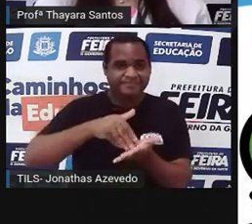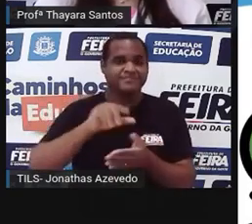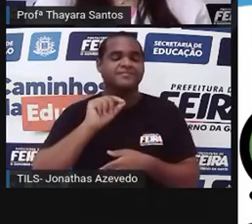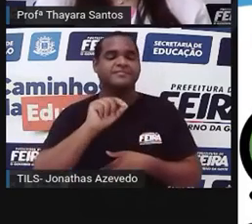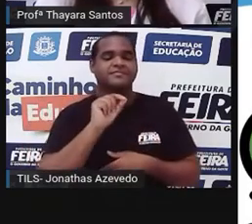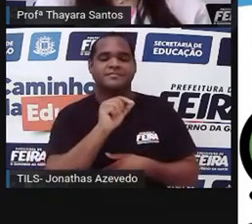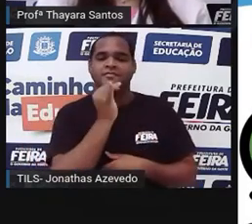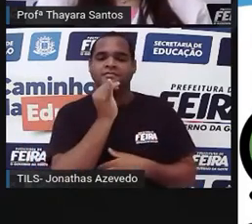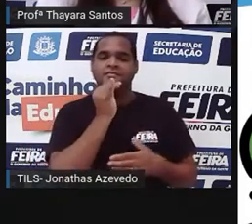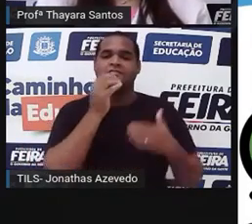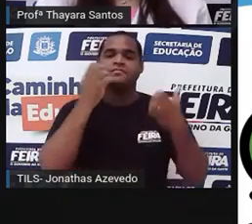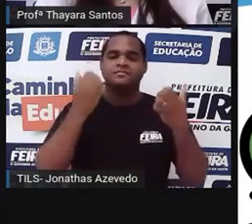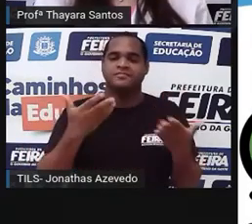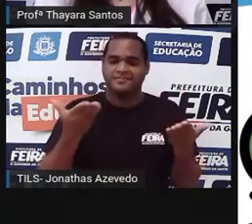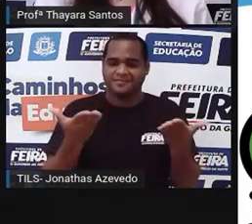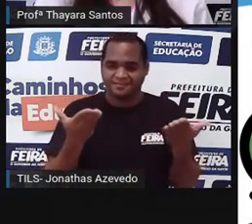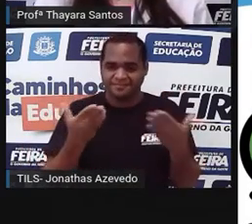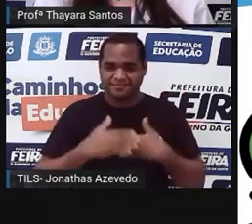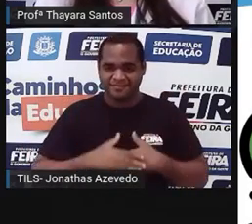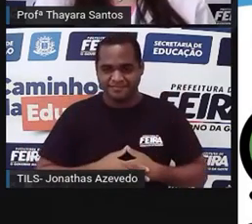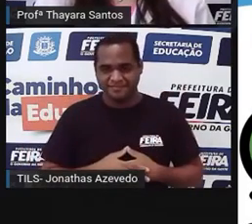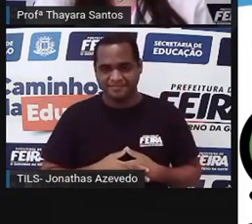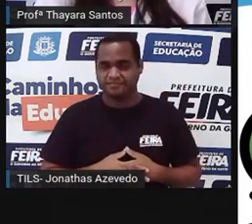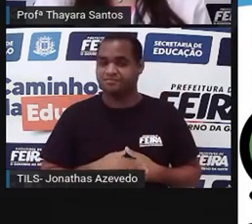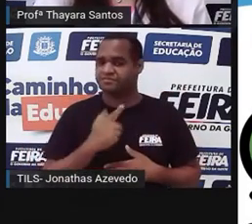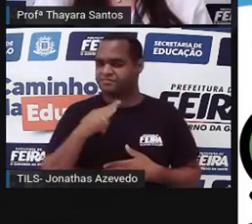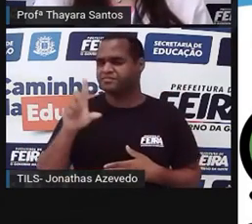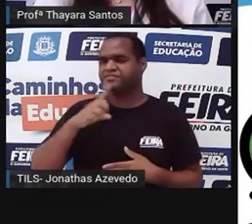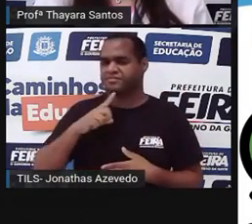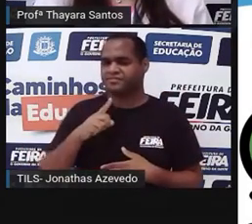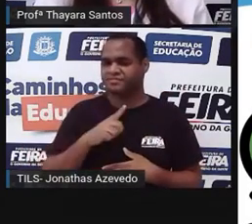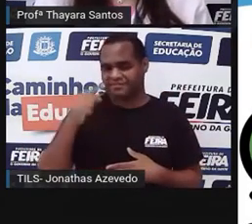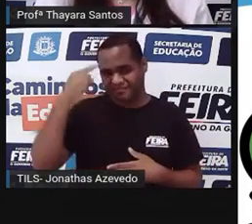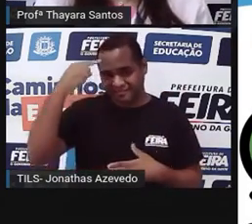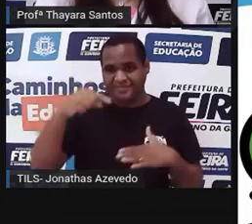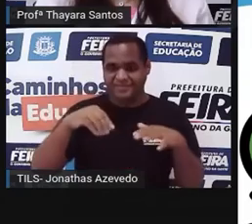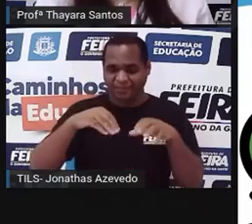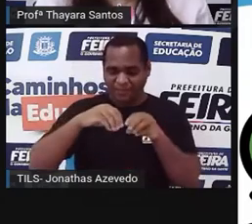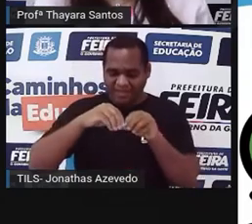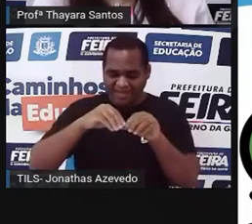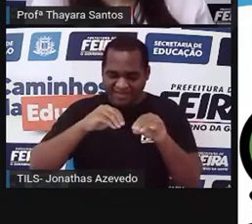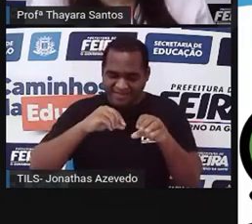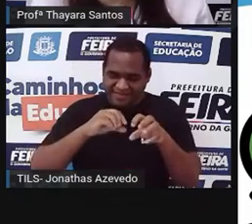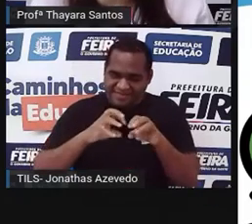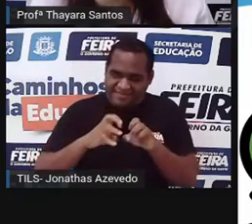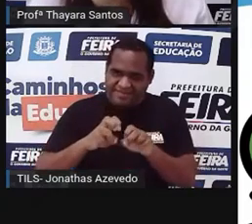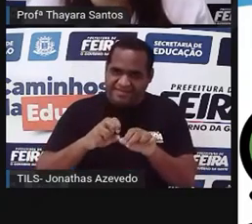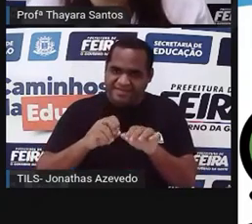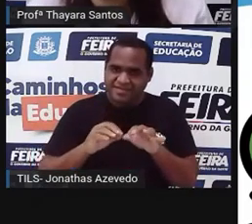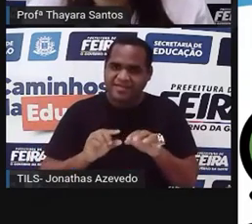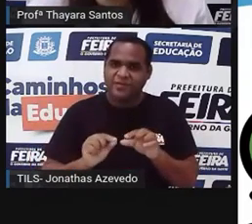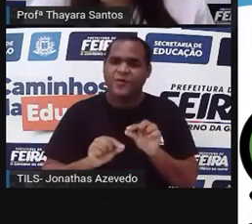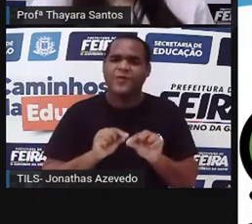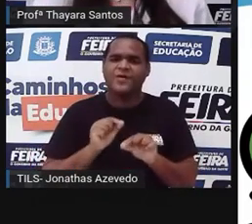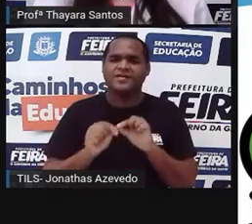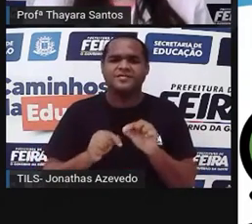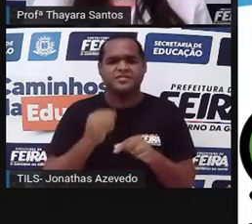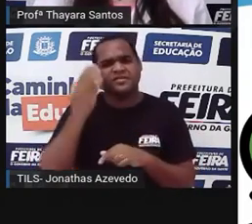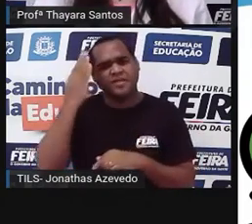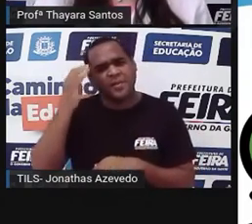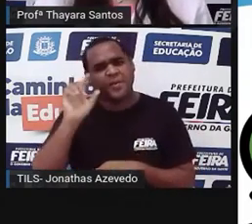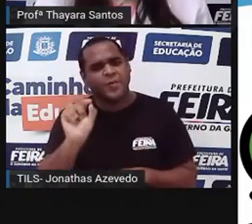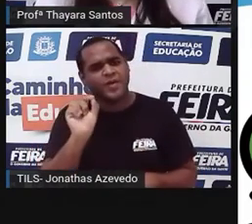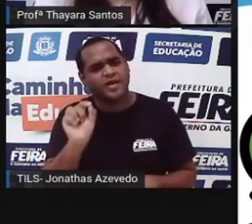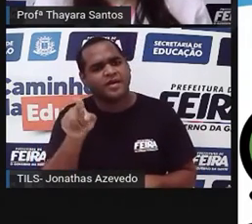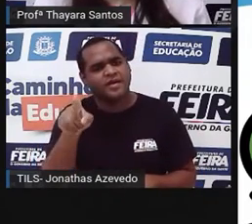para vocês hoje. Aqui eu trouxe um exemplo da aeração do solo. O que é isso que está acontecendo aí? A gente